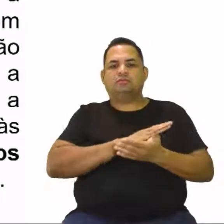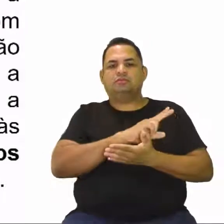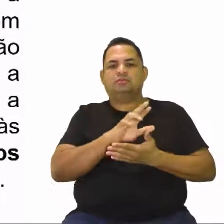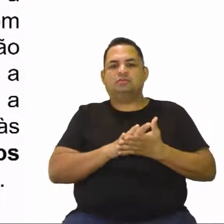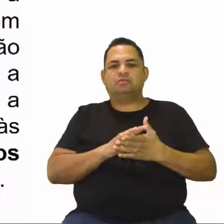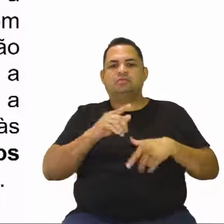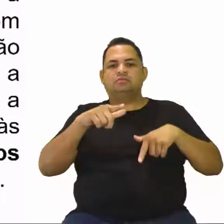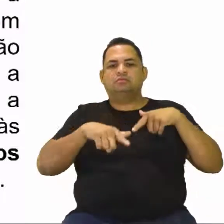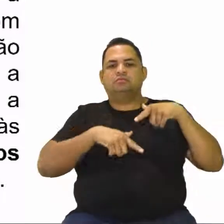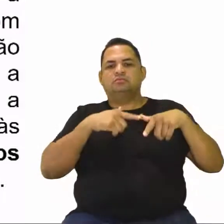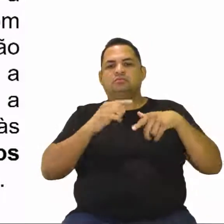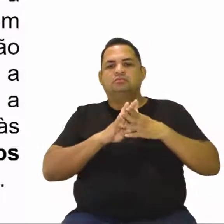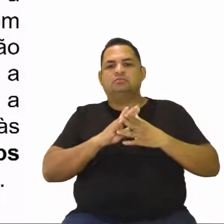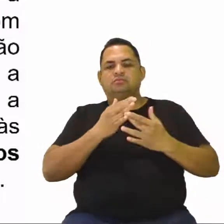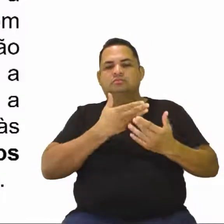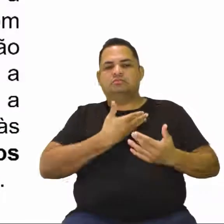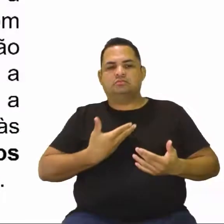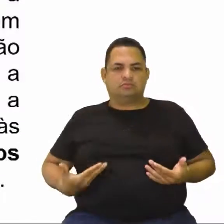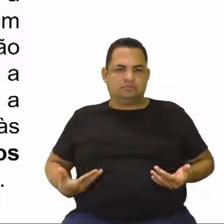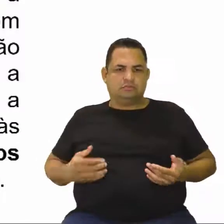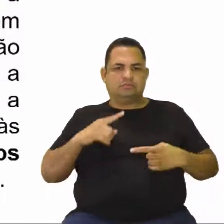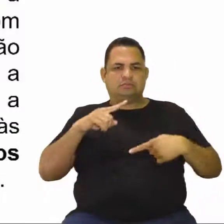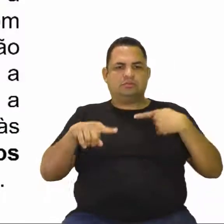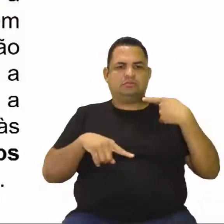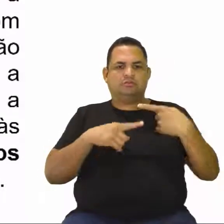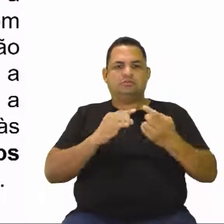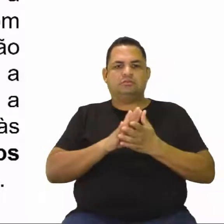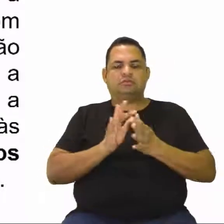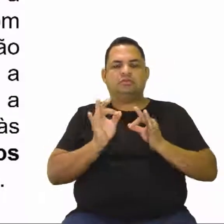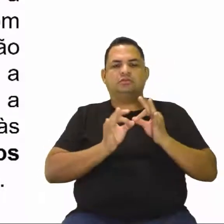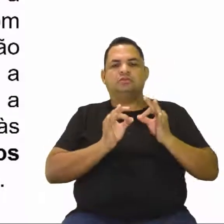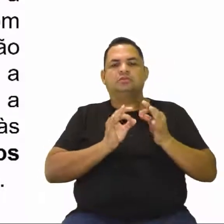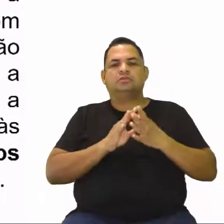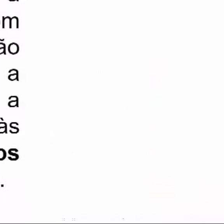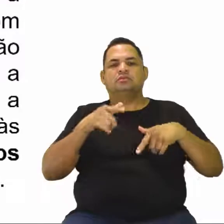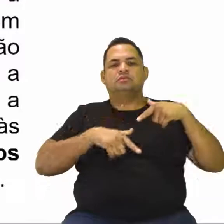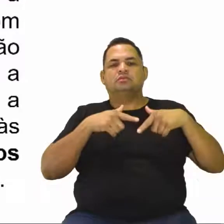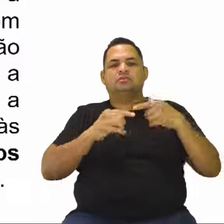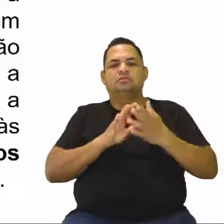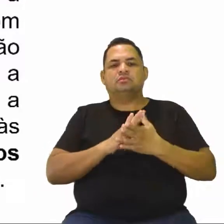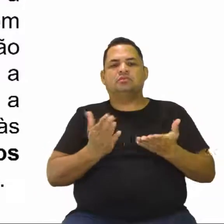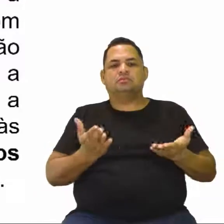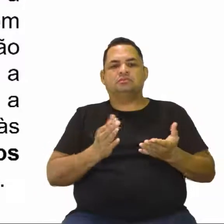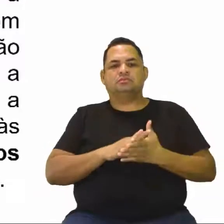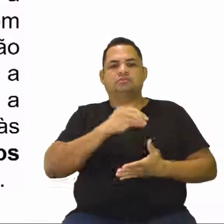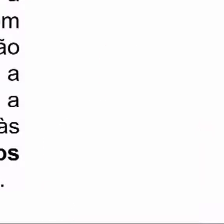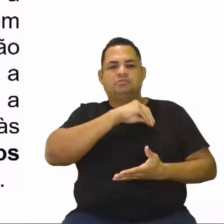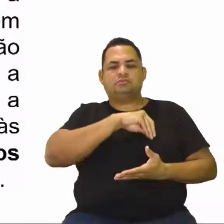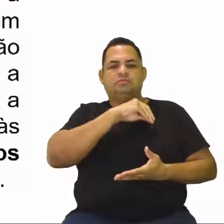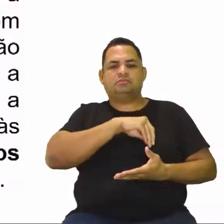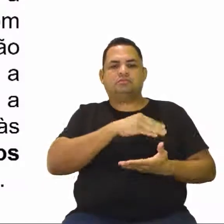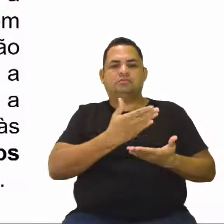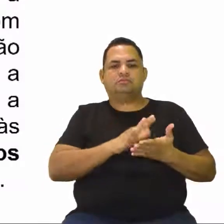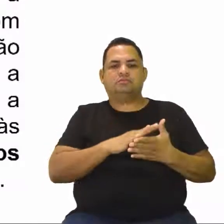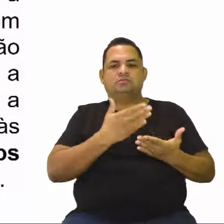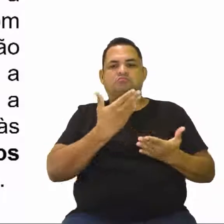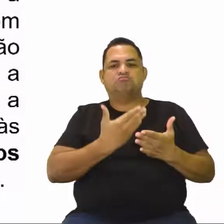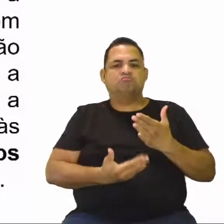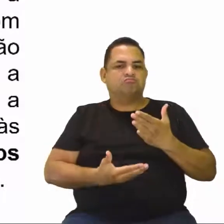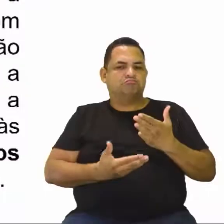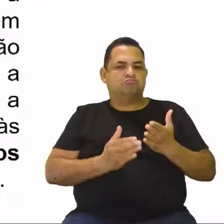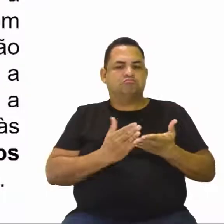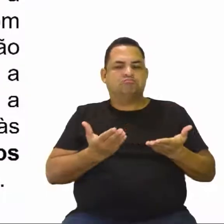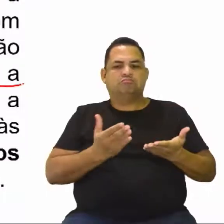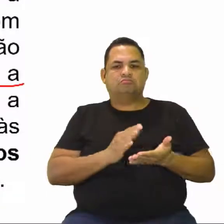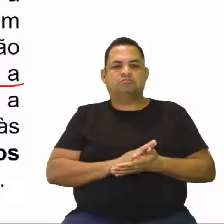públicas, com qual objetivo? Criar postos de trabalho. A criação de um salário-desemprego para aqueles que sofreram na